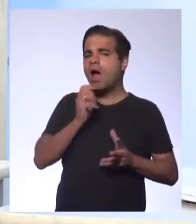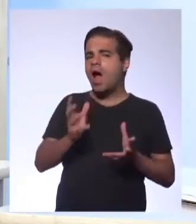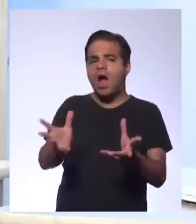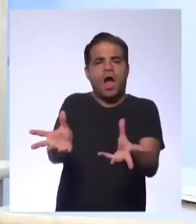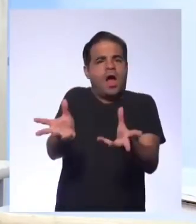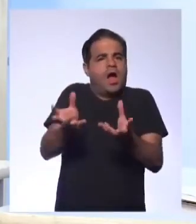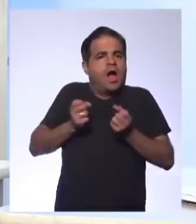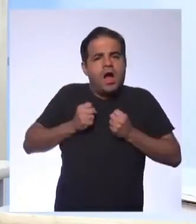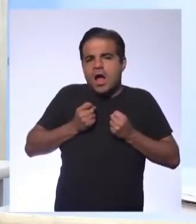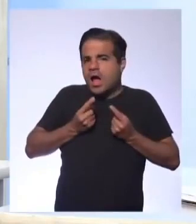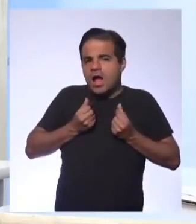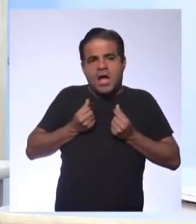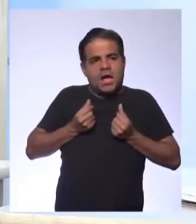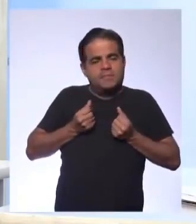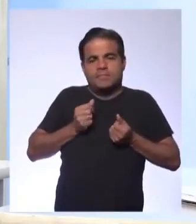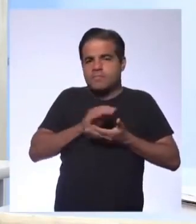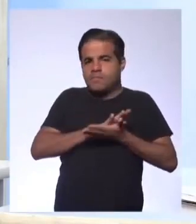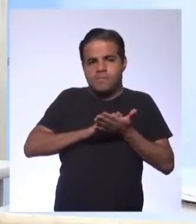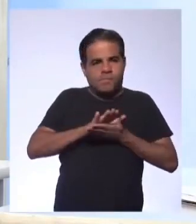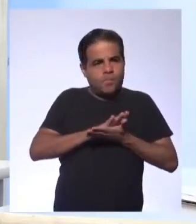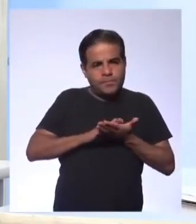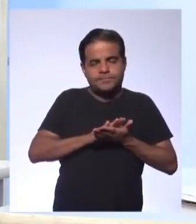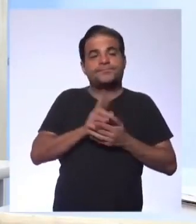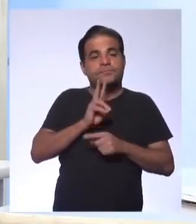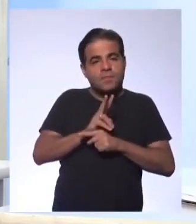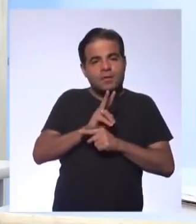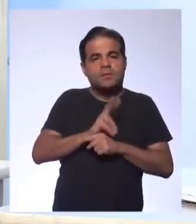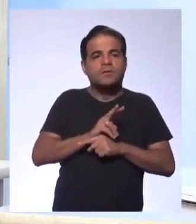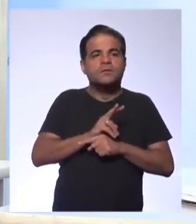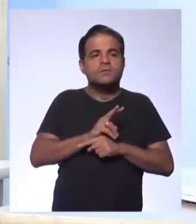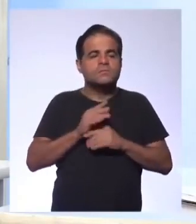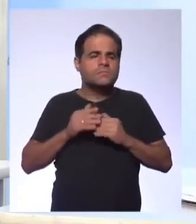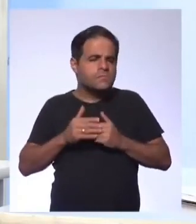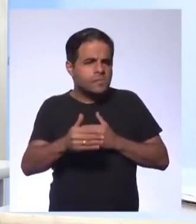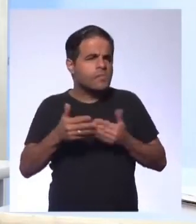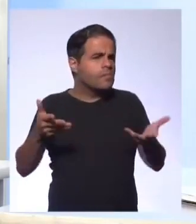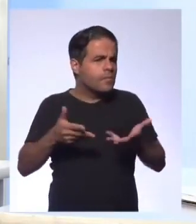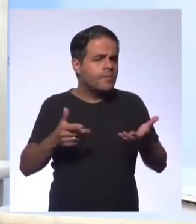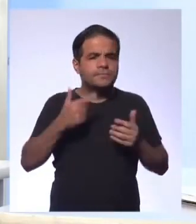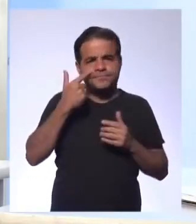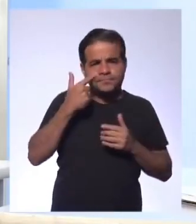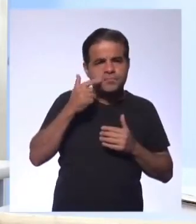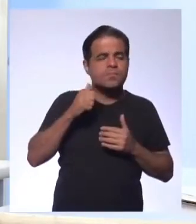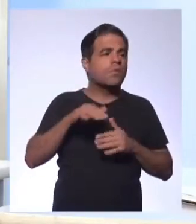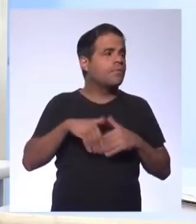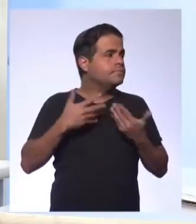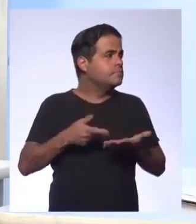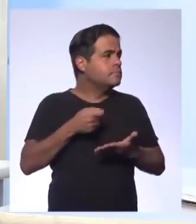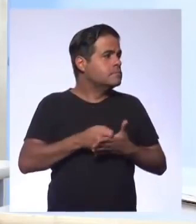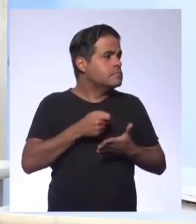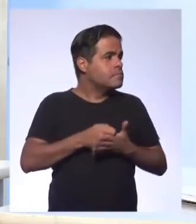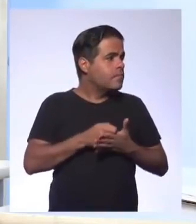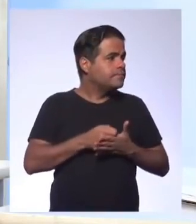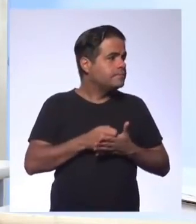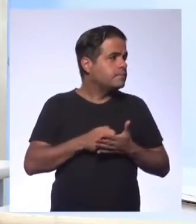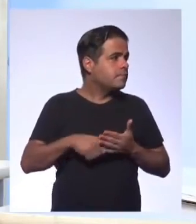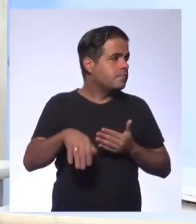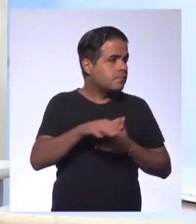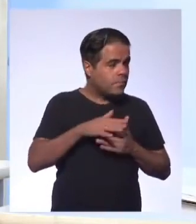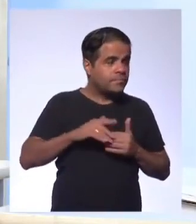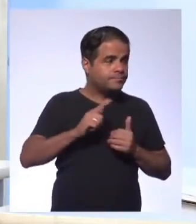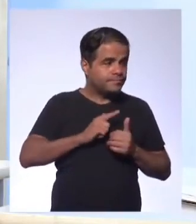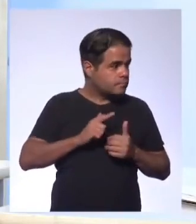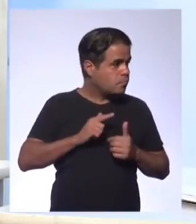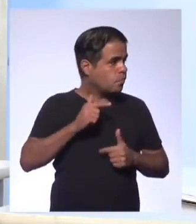nada, mas eles estão lá porque eles são protegidos pelo senhor feudal. Então, vamos ver aqui quais eram as obrigações, porque esse servo, além